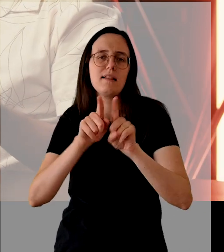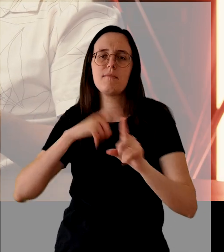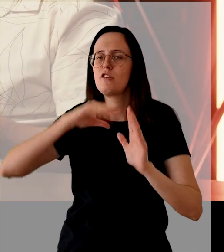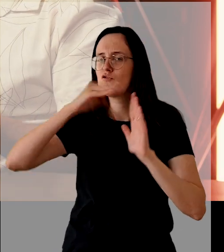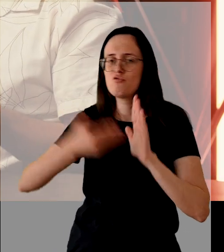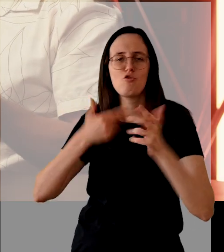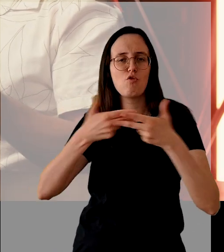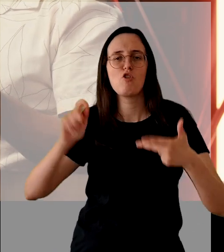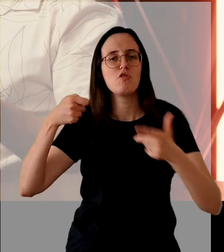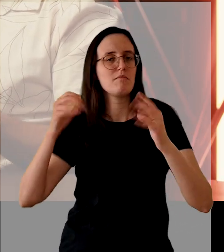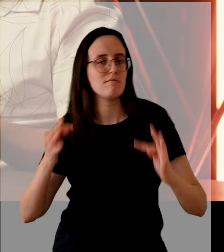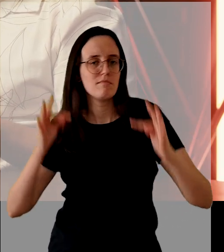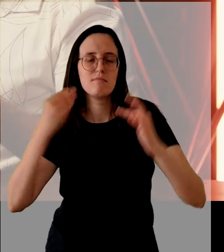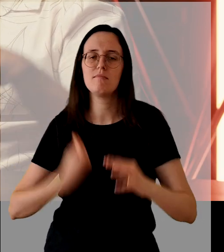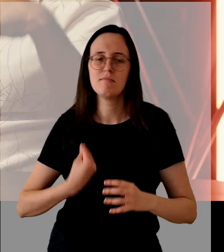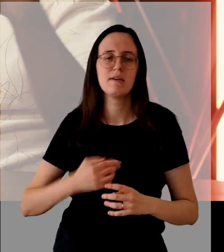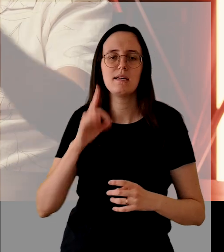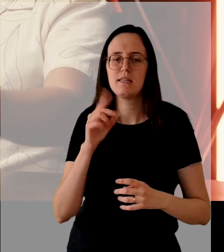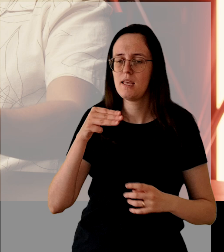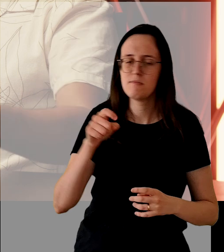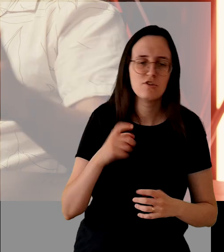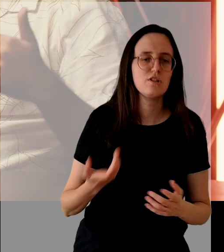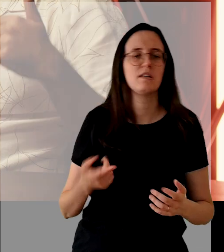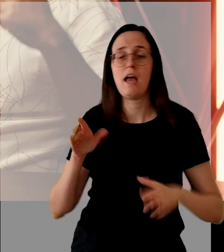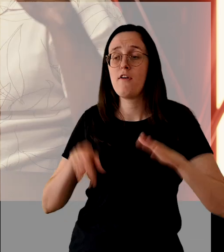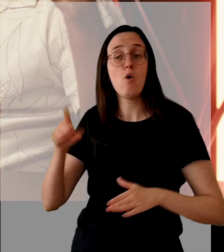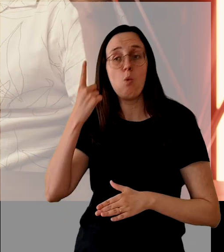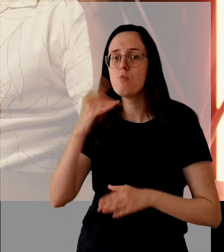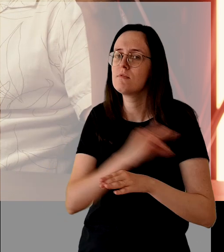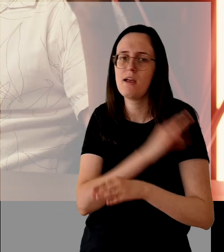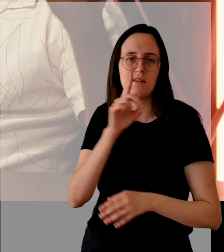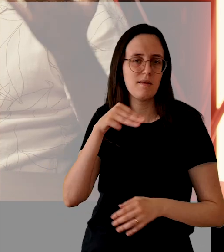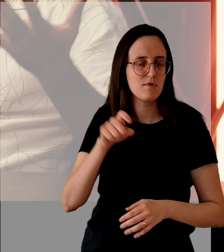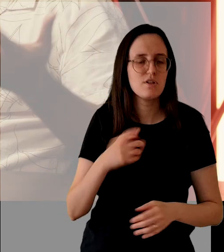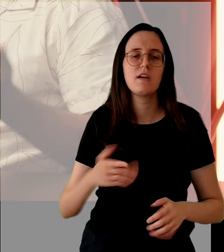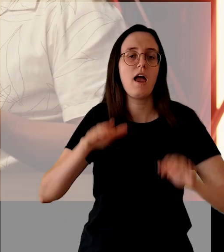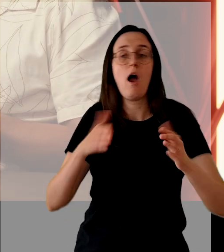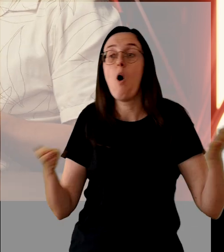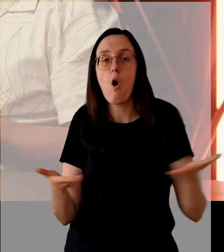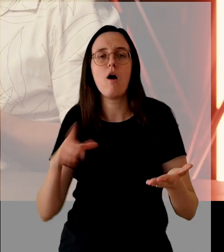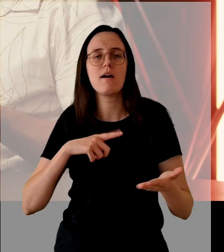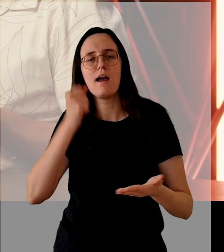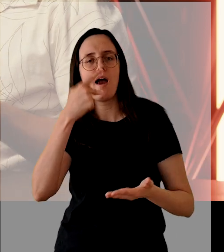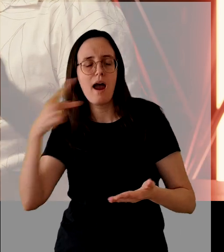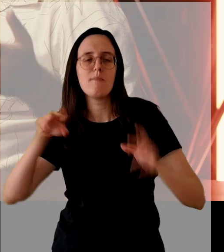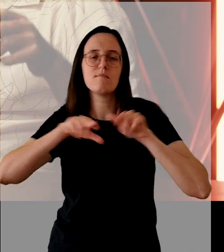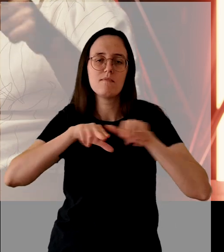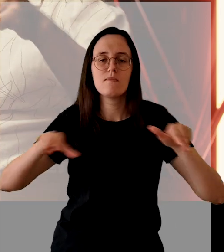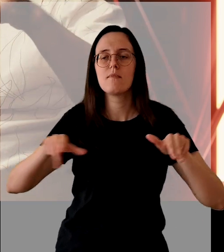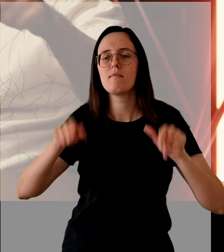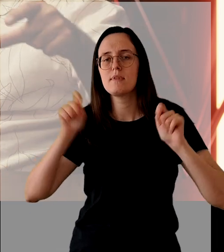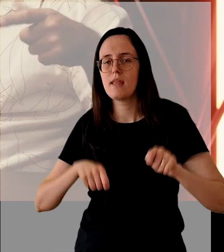essas coisas de tecnologia DMX, às vezes tem um técnico só de DMX. Você tem hoje os aplicativos, né, que